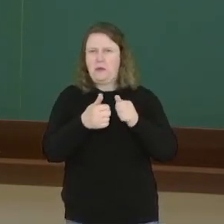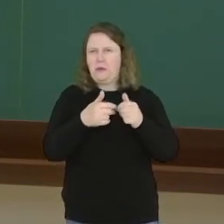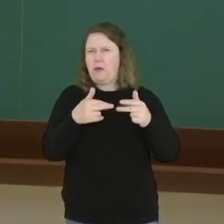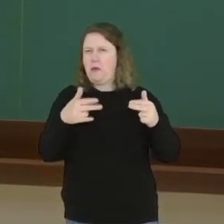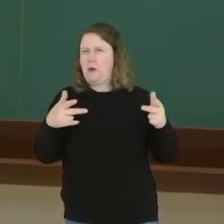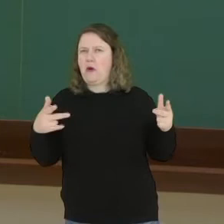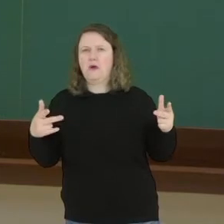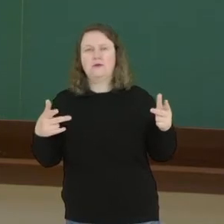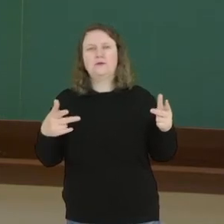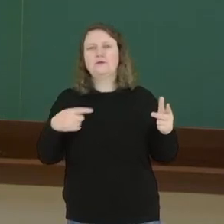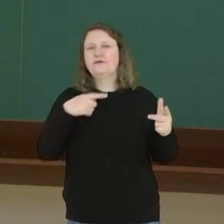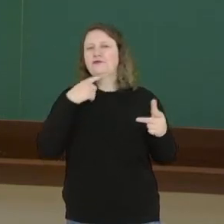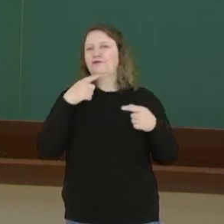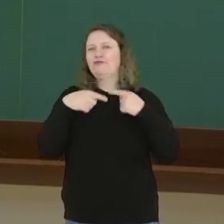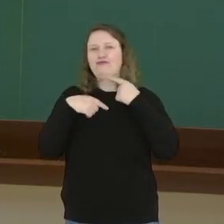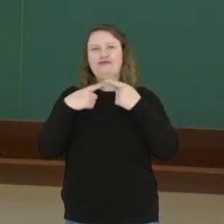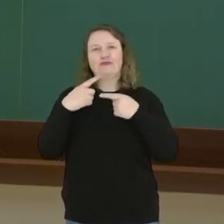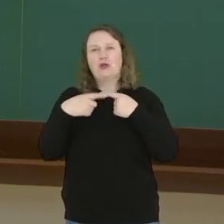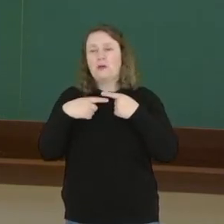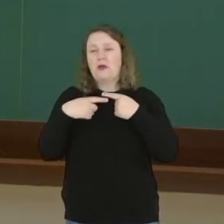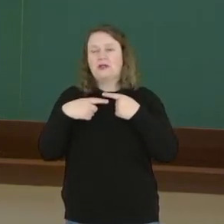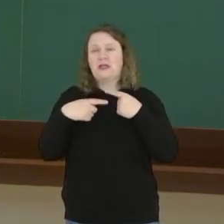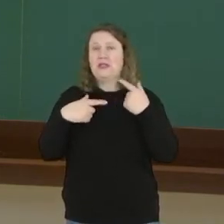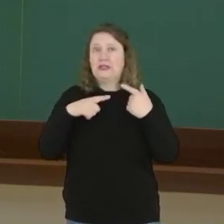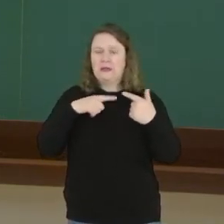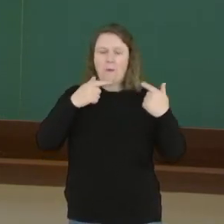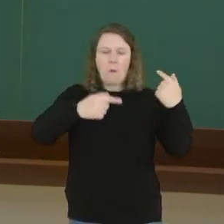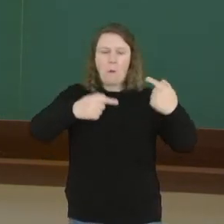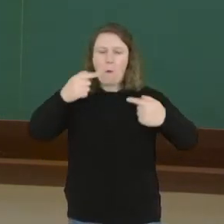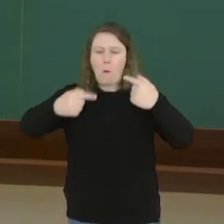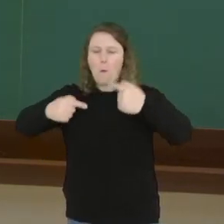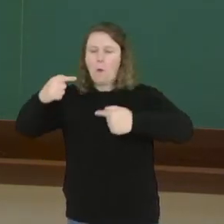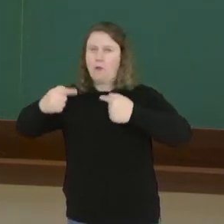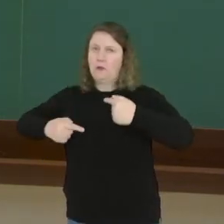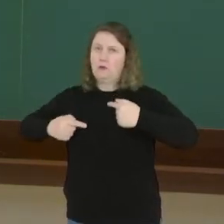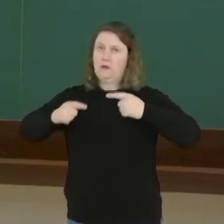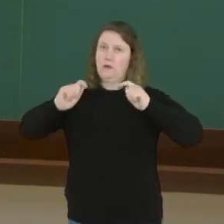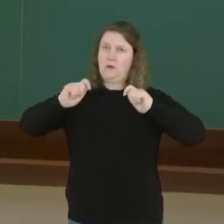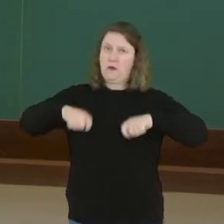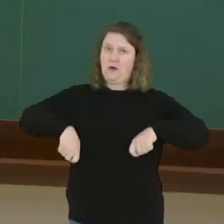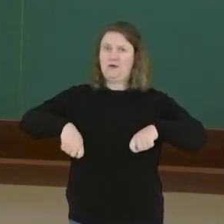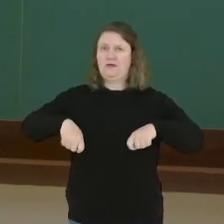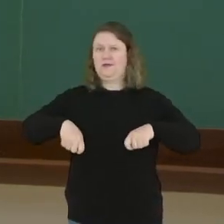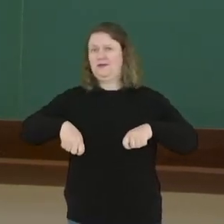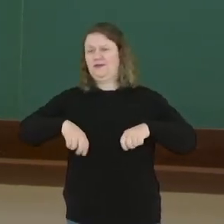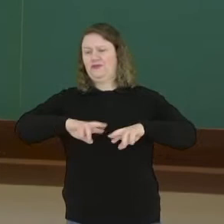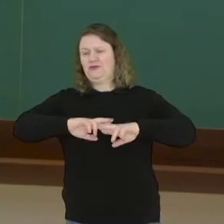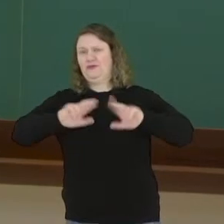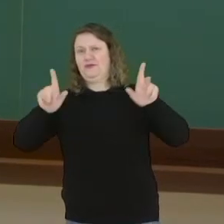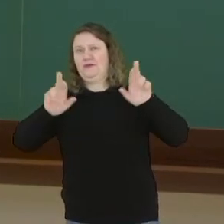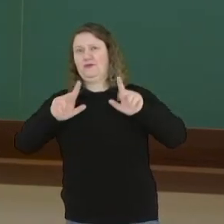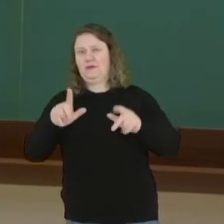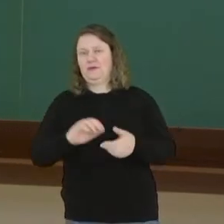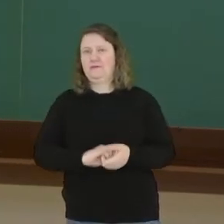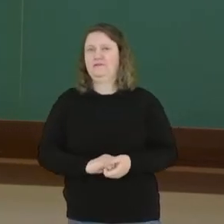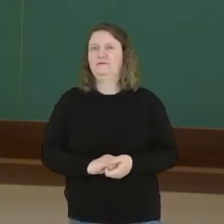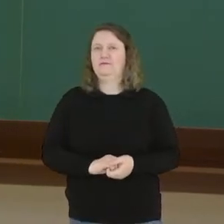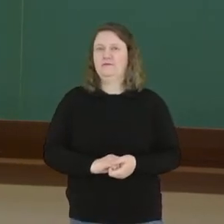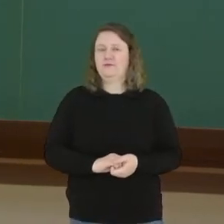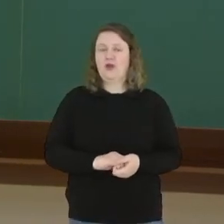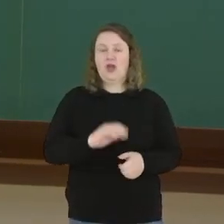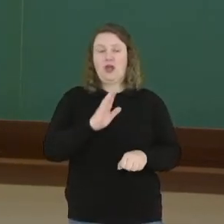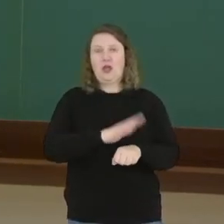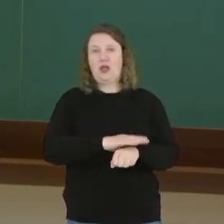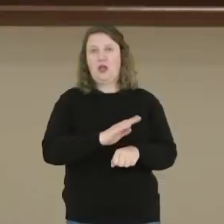uma datação polêmica quanto à sua origem, que talvez pode nem ter sido da época da Roma monárquica, mas seja